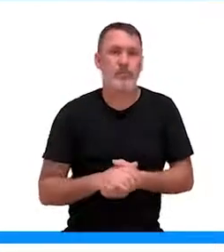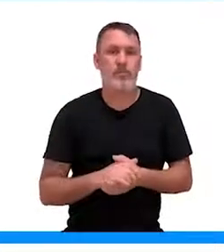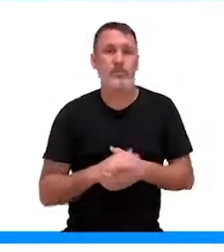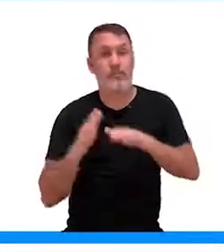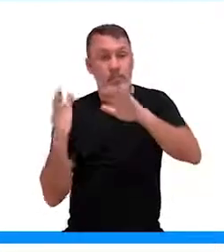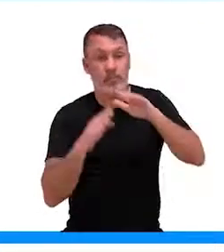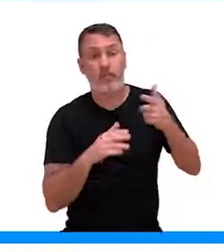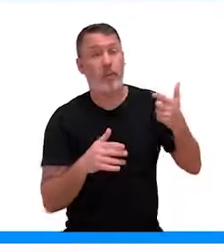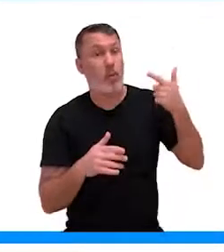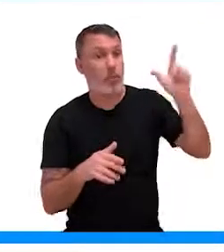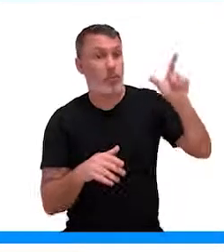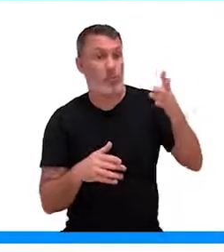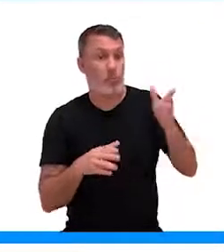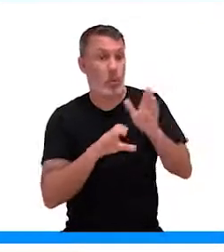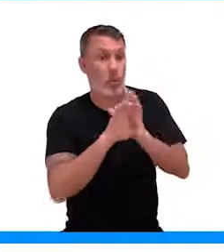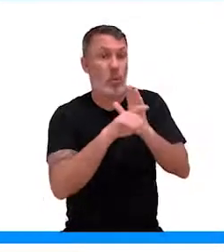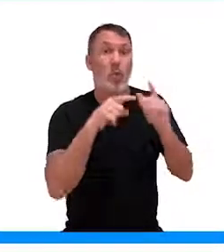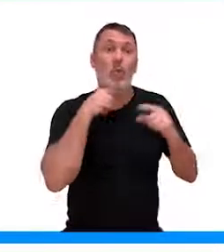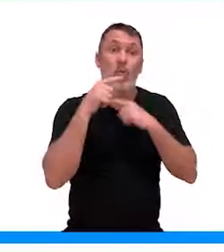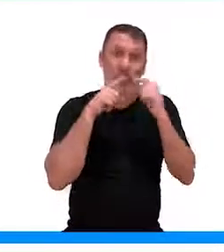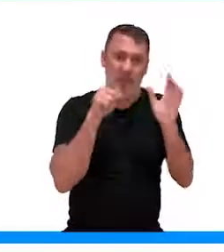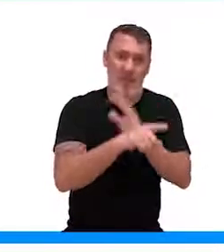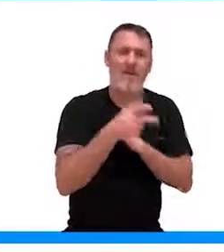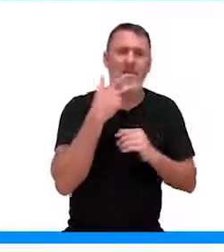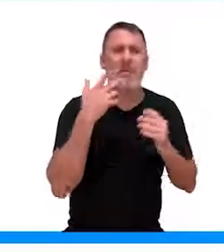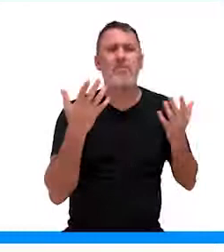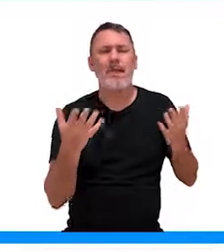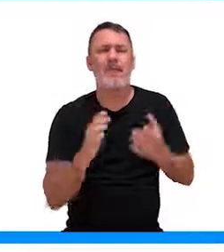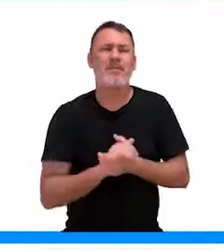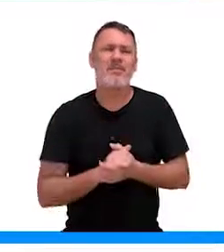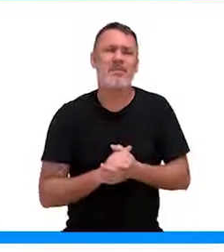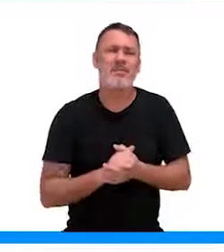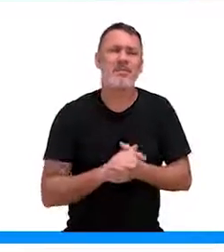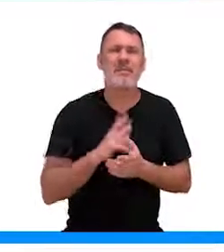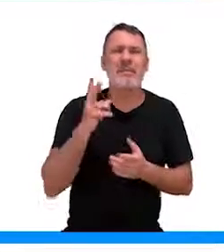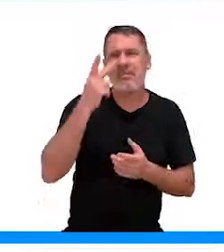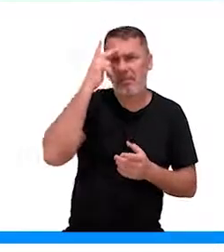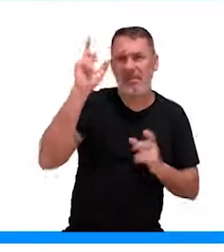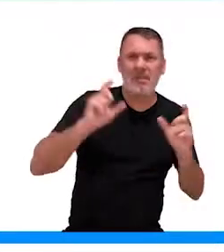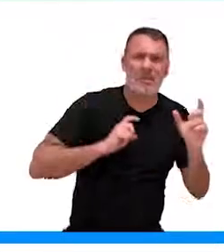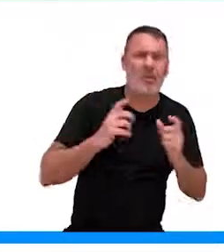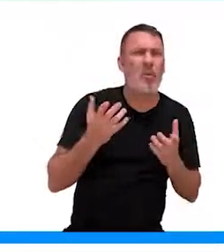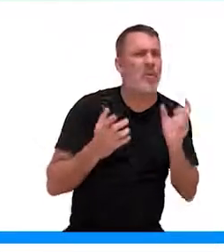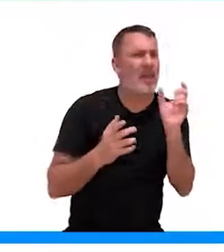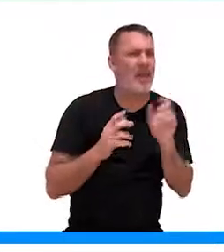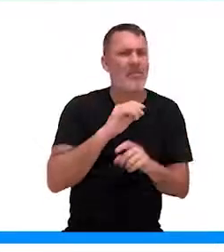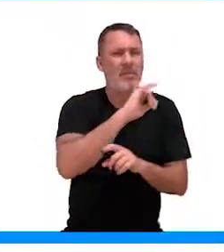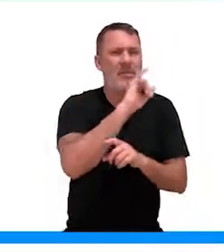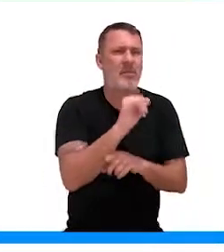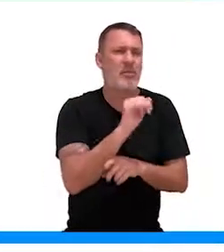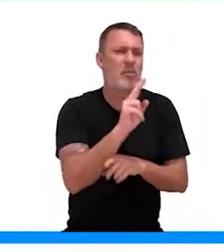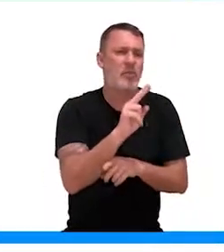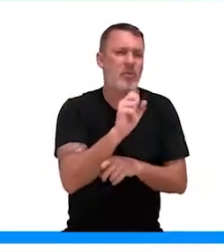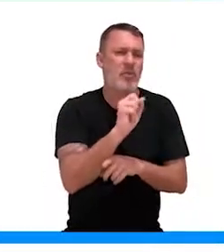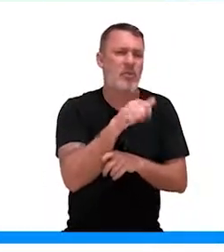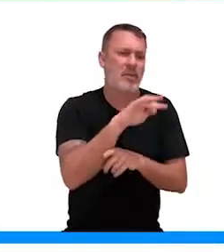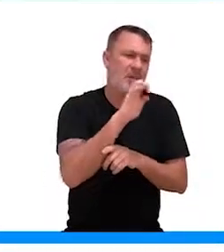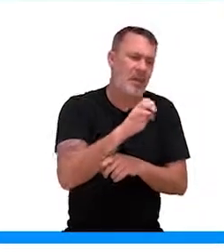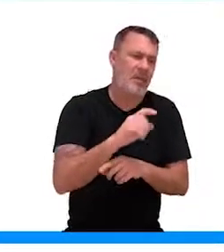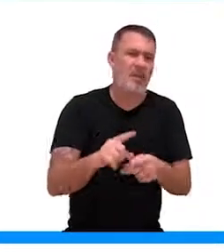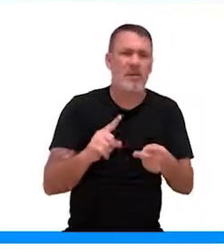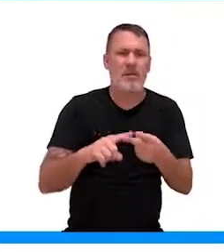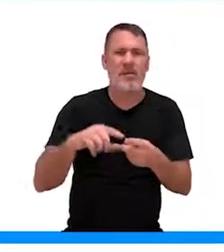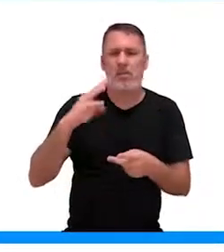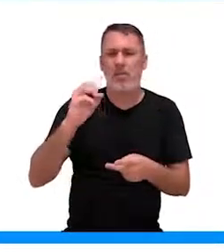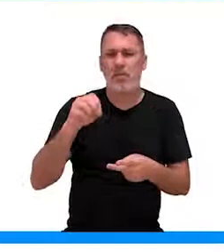aqui, uma outra grande dúvida que nós temos. Professor, falaram para mim a jusante e montante. Nossa,